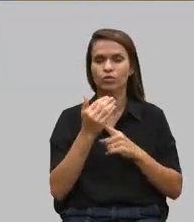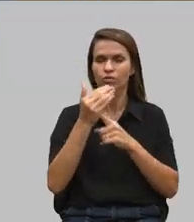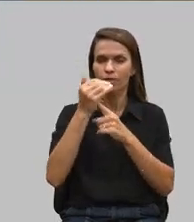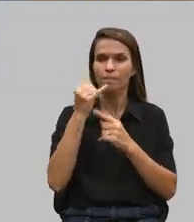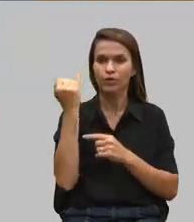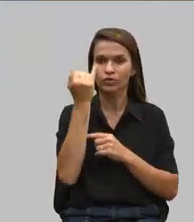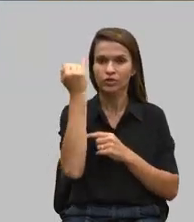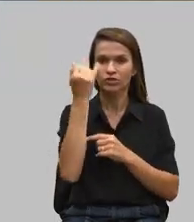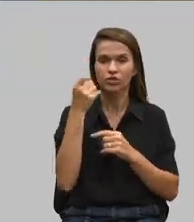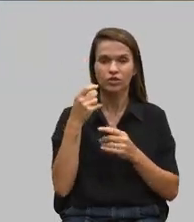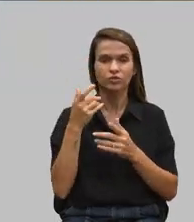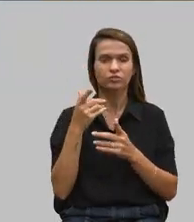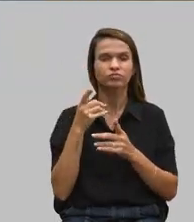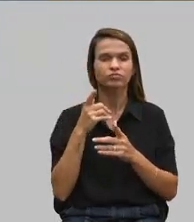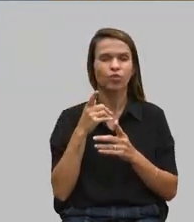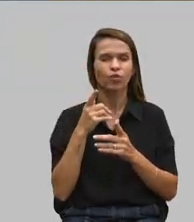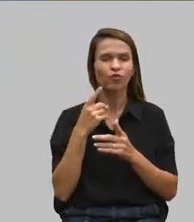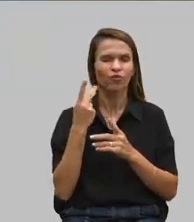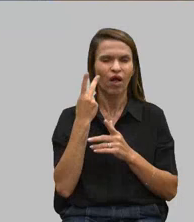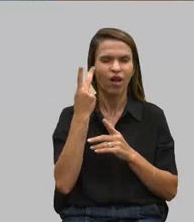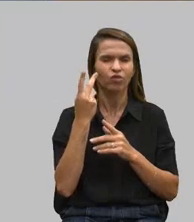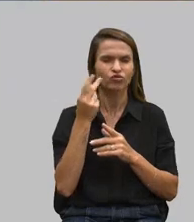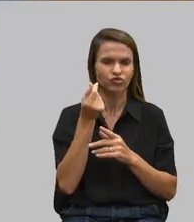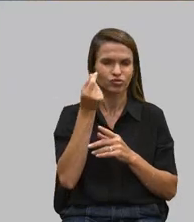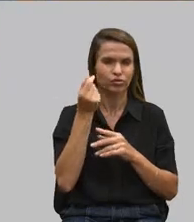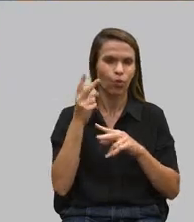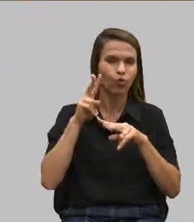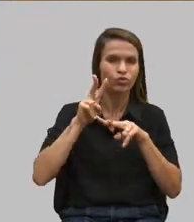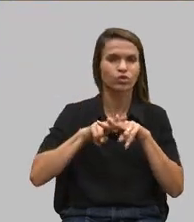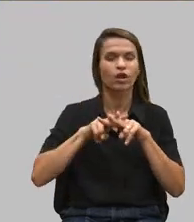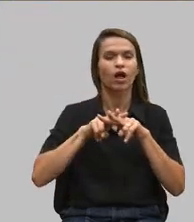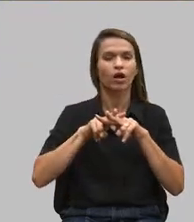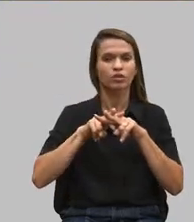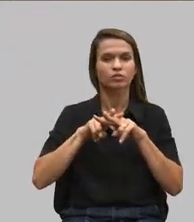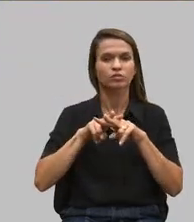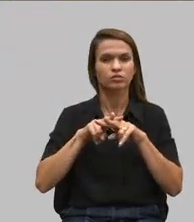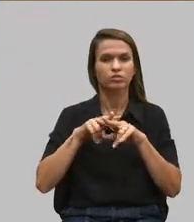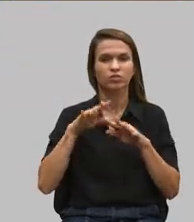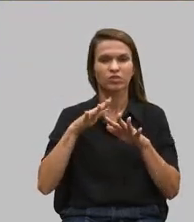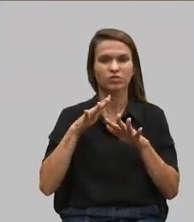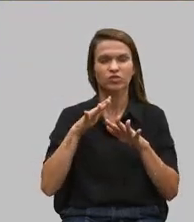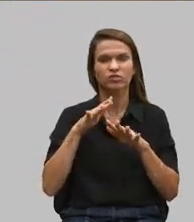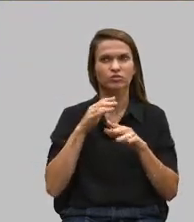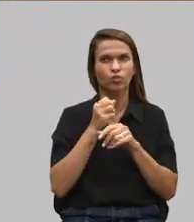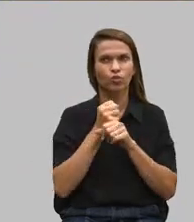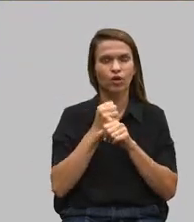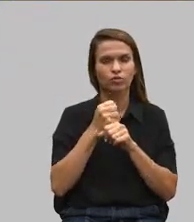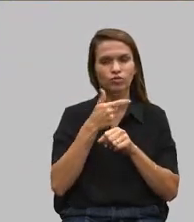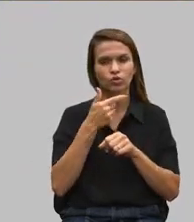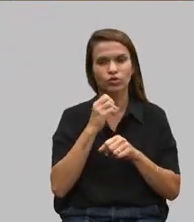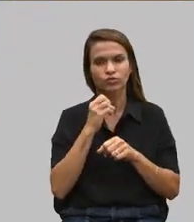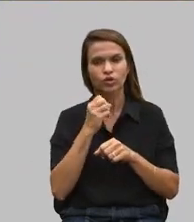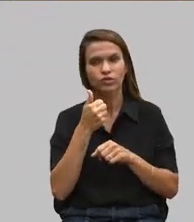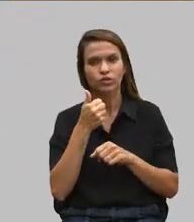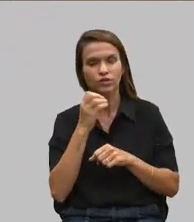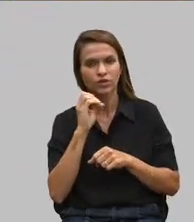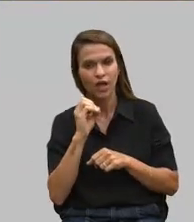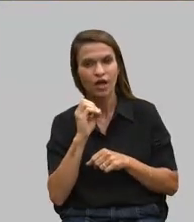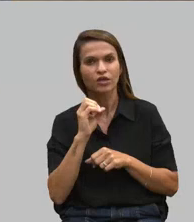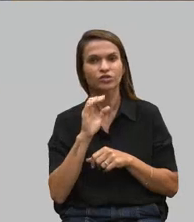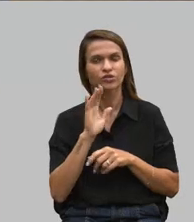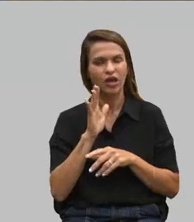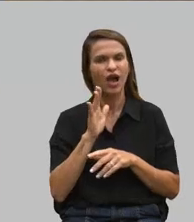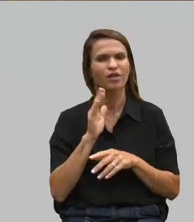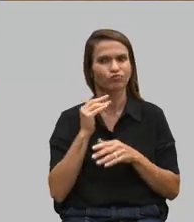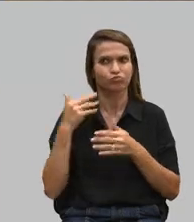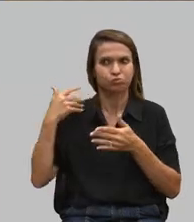tempo com os valores congelados eu não lembro de cabeça mas eram valores congelados Acho que desde 2010 enfim eram já já tinha bastante tempo então